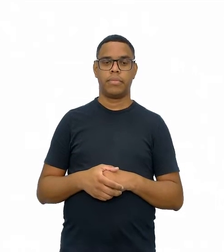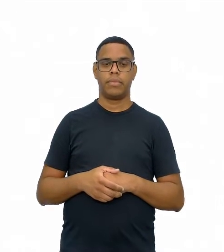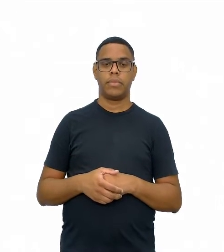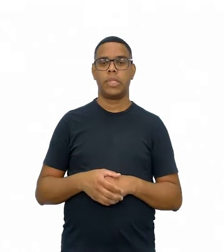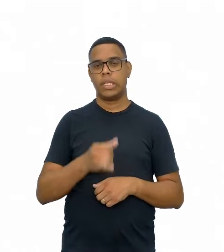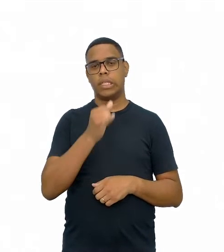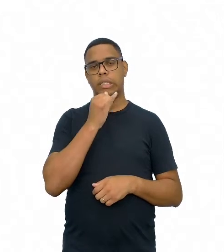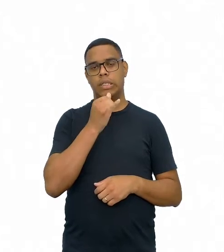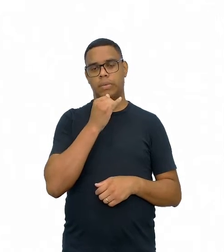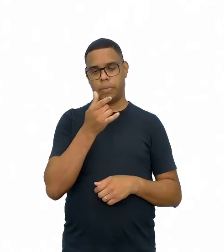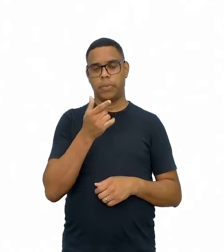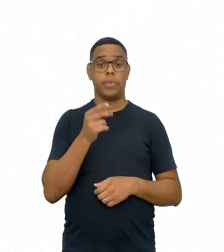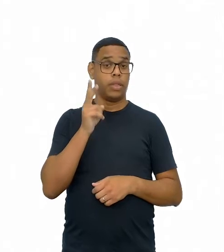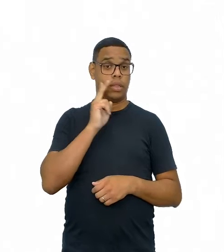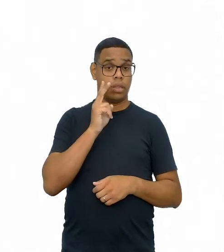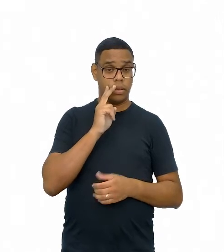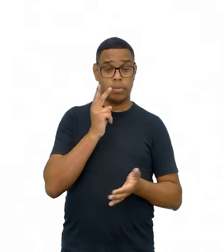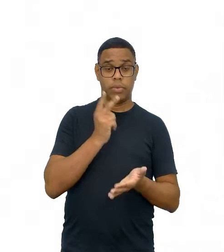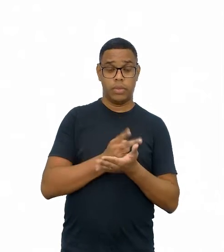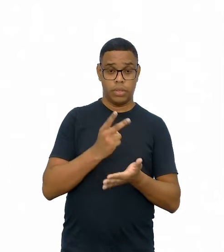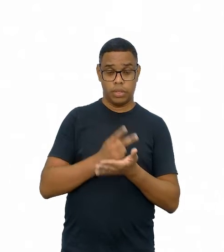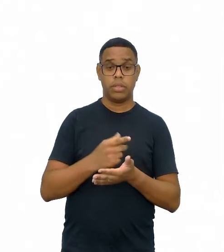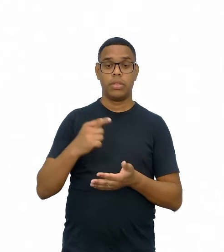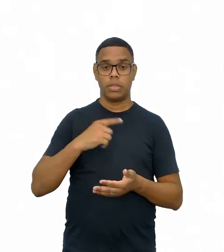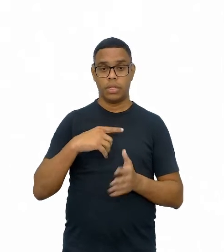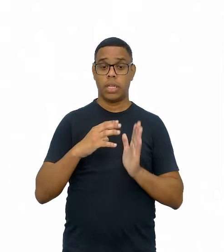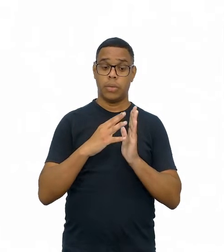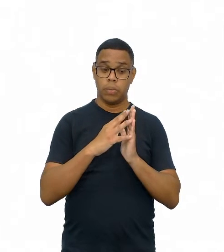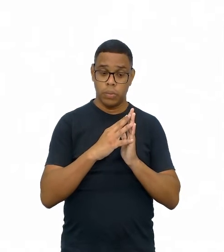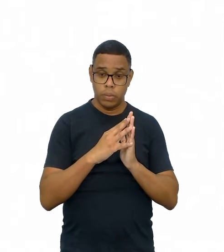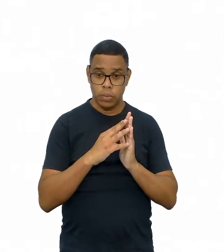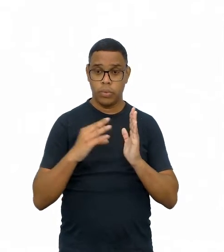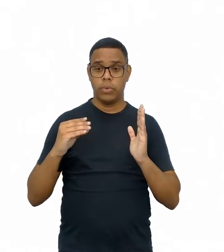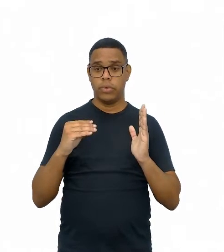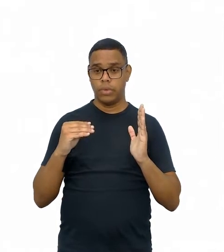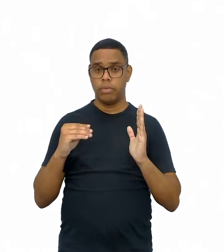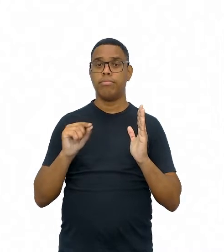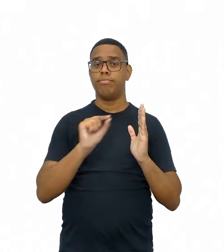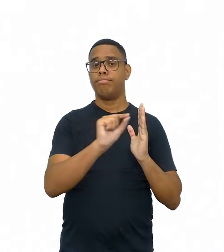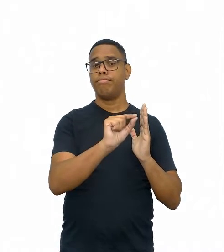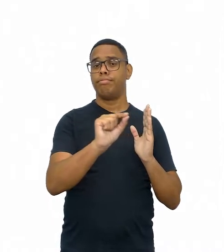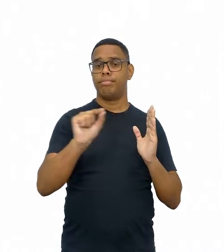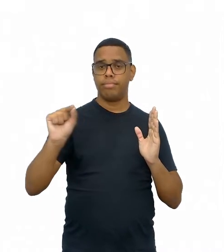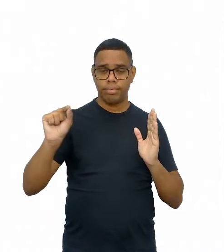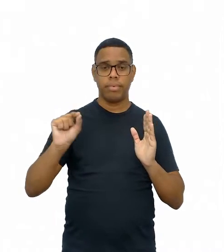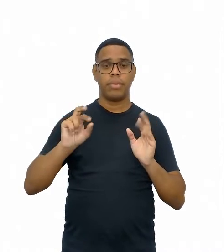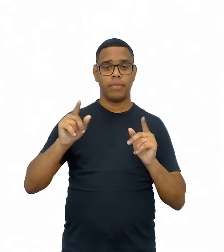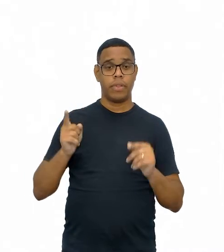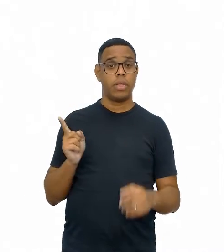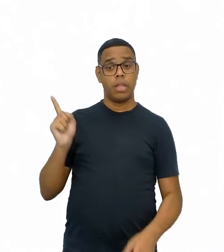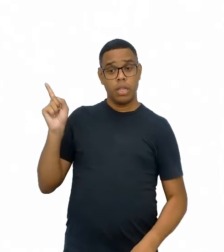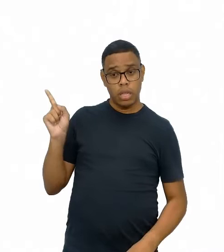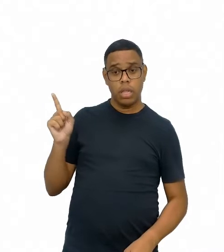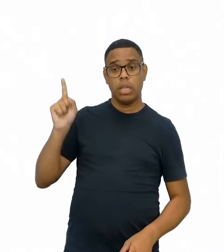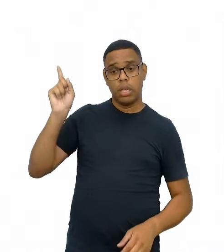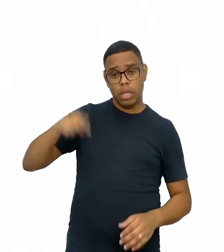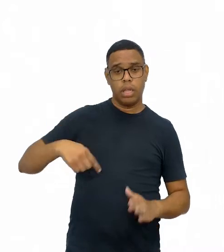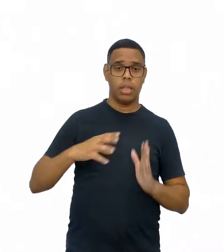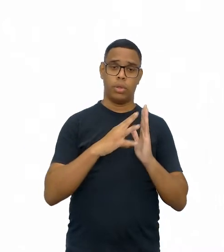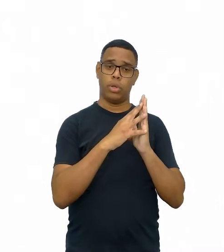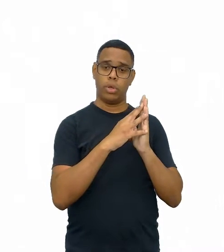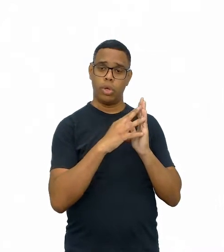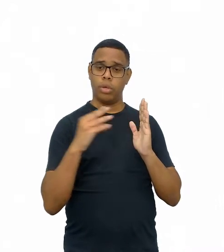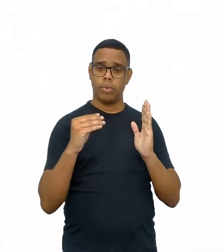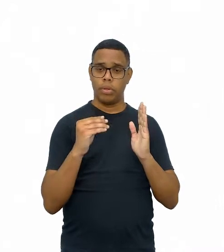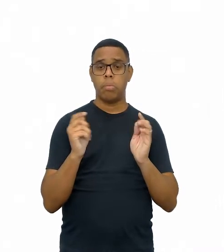esse exemplo. Lembrando que sempre temos alguns modelos de questões. Essa é uma das